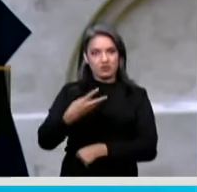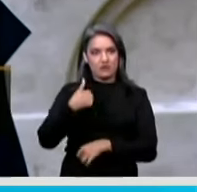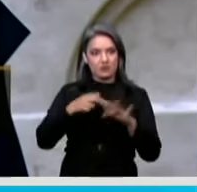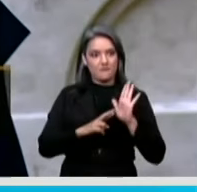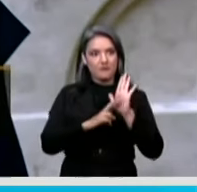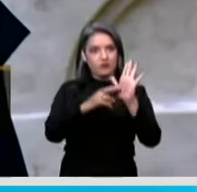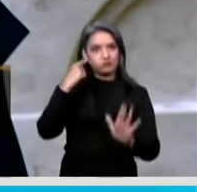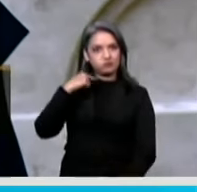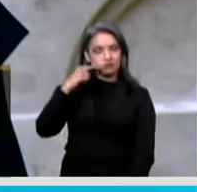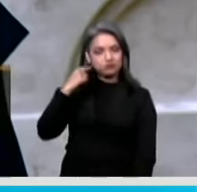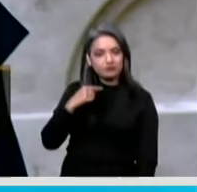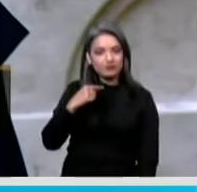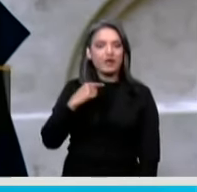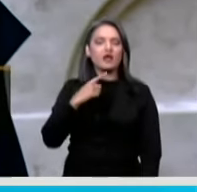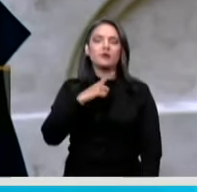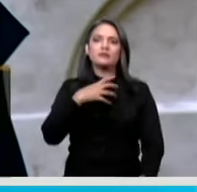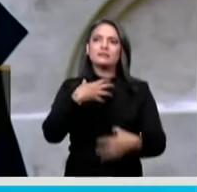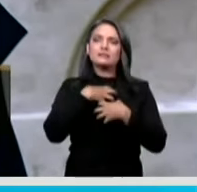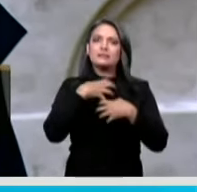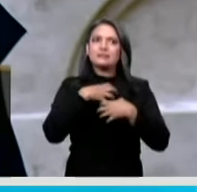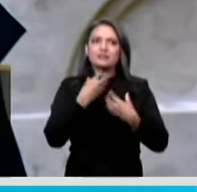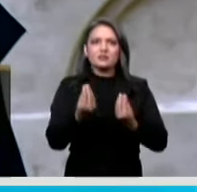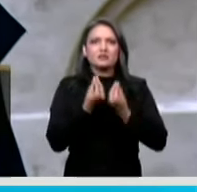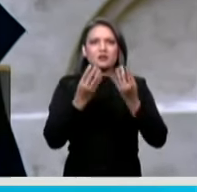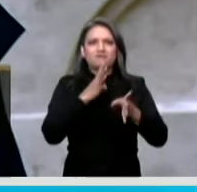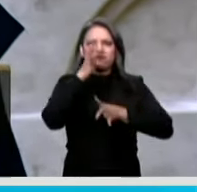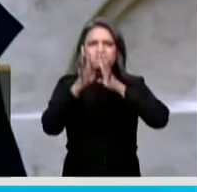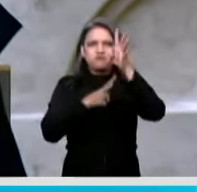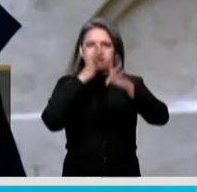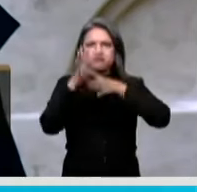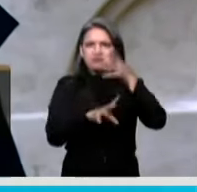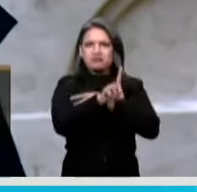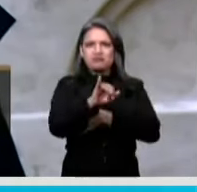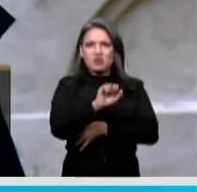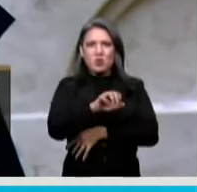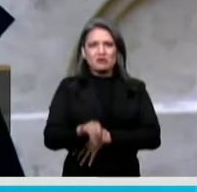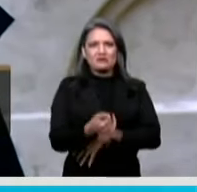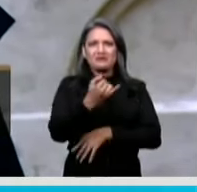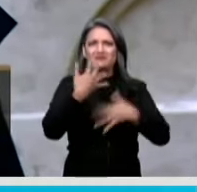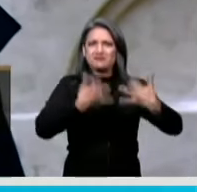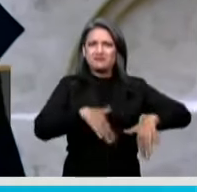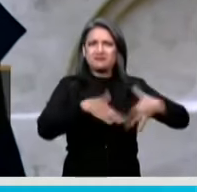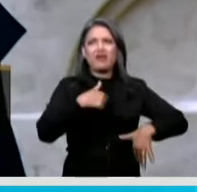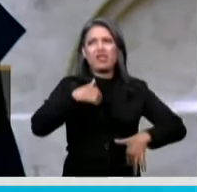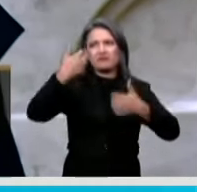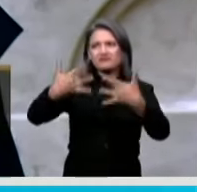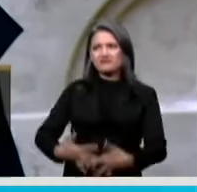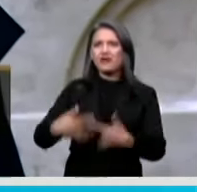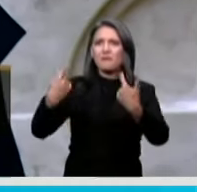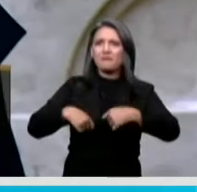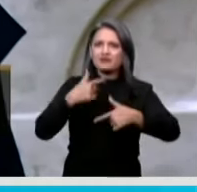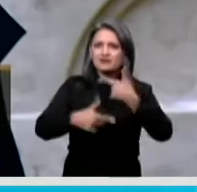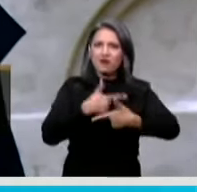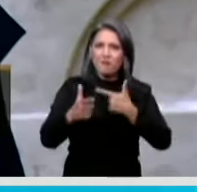o presidente da OAB Beto Simonete vou passar a palavra aqui aos nossos debatedores rapidinho gente uma um teaser Zinho de cada um de vocês com as